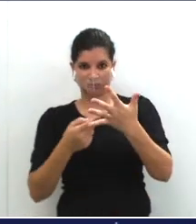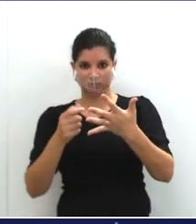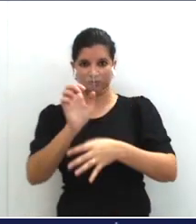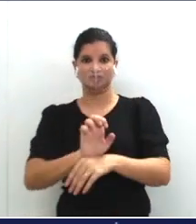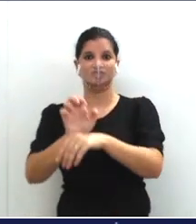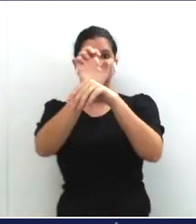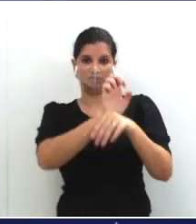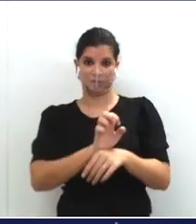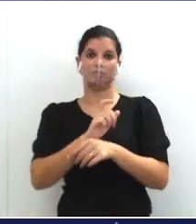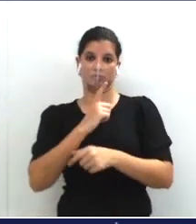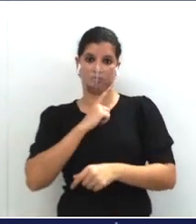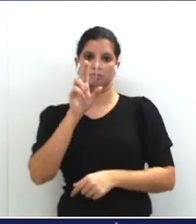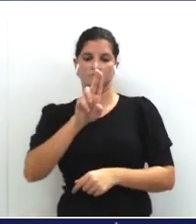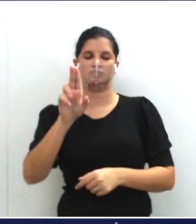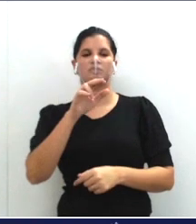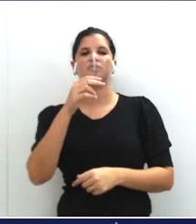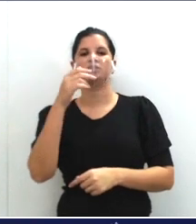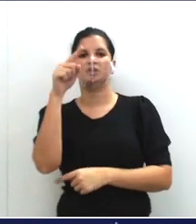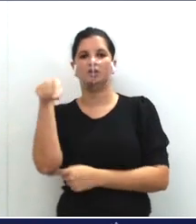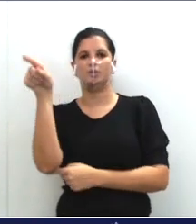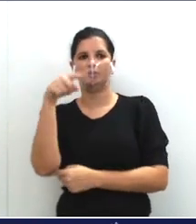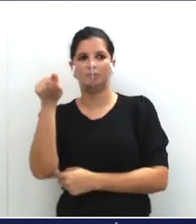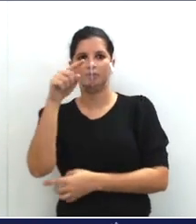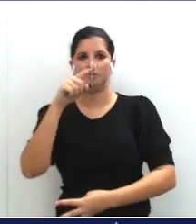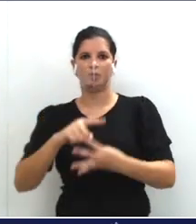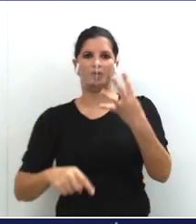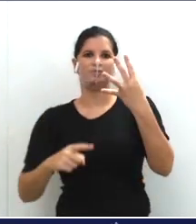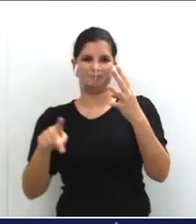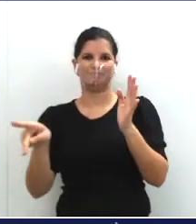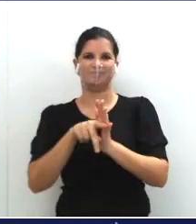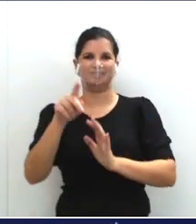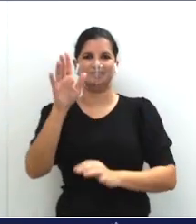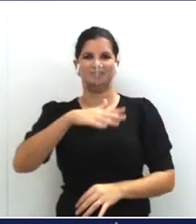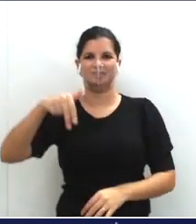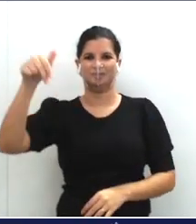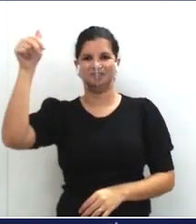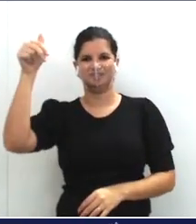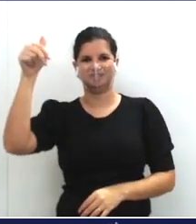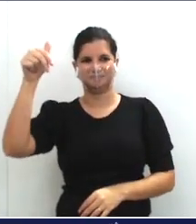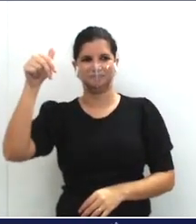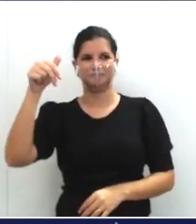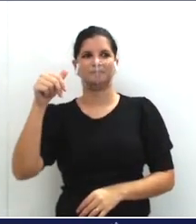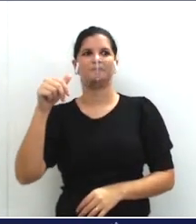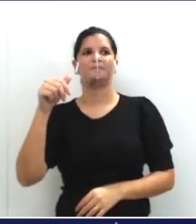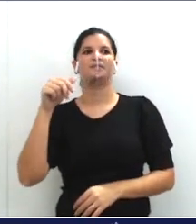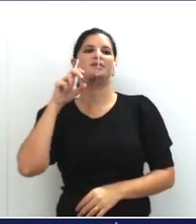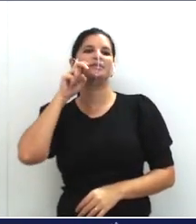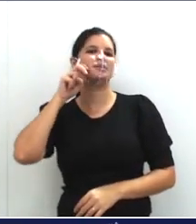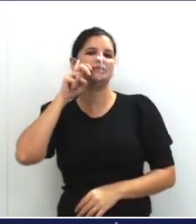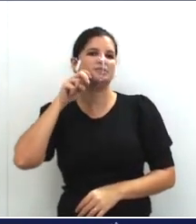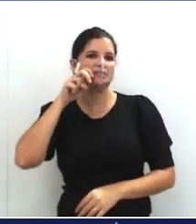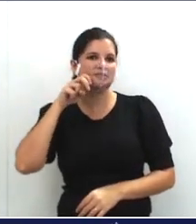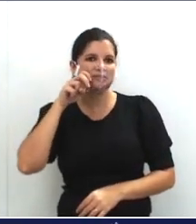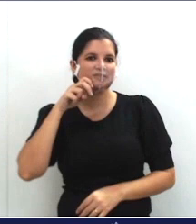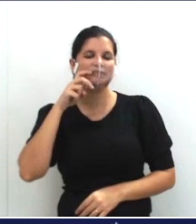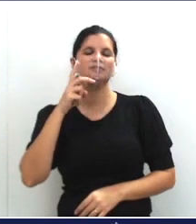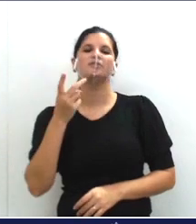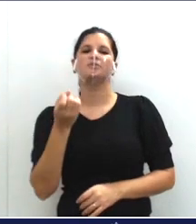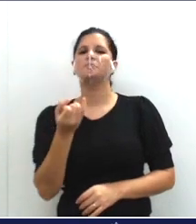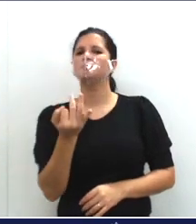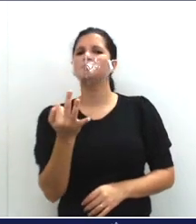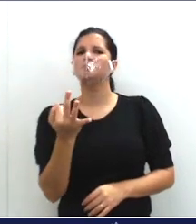que lideram energia eólica, 4 são do Nordeste. Então, tem o Rio Grande do Norte,